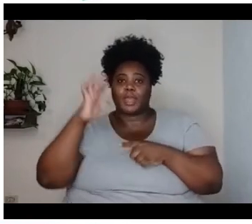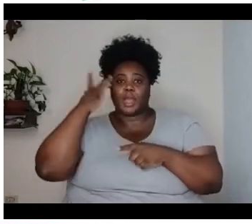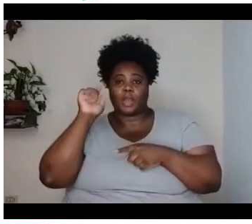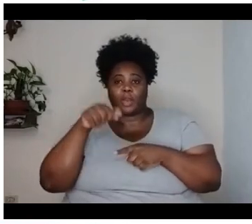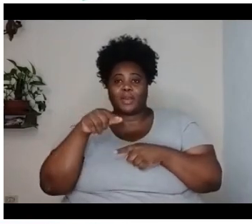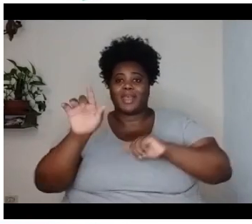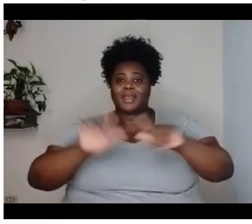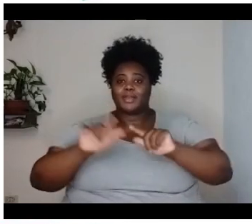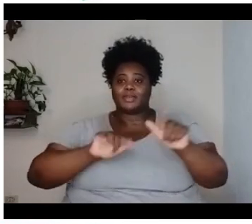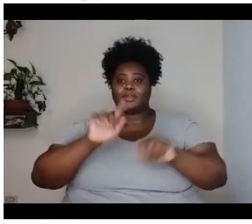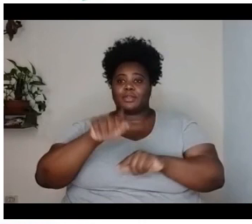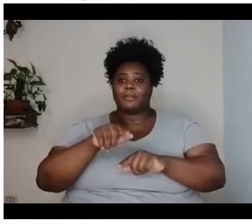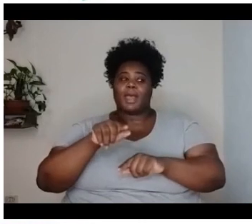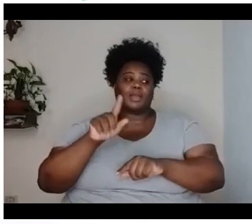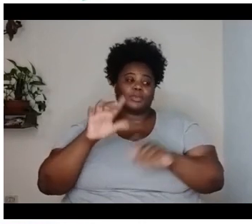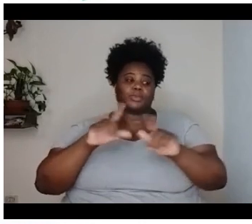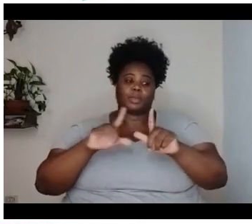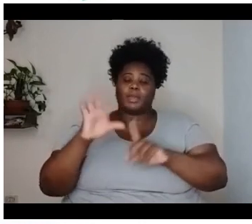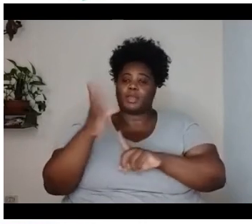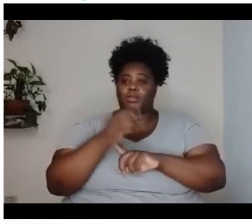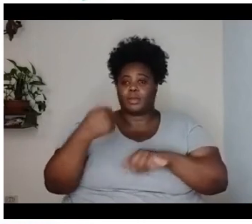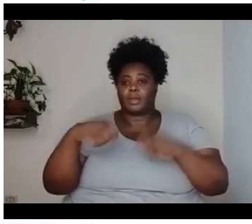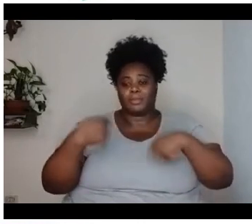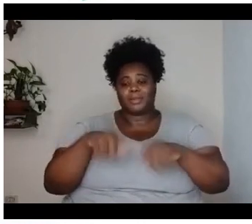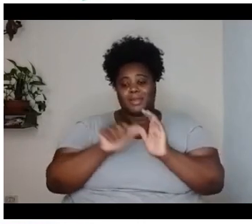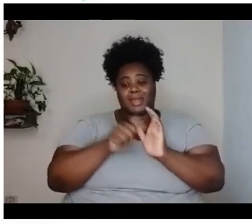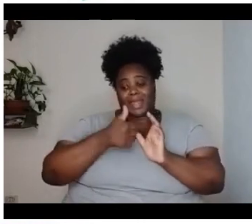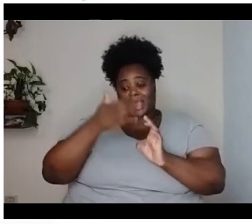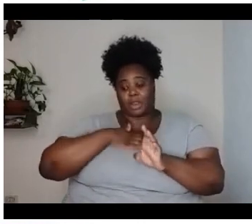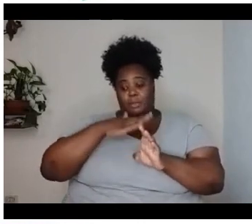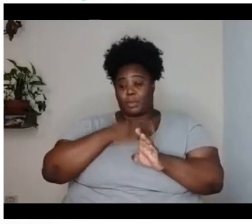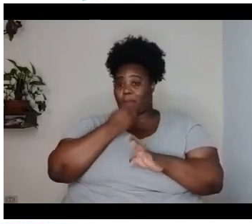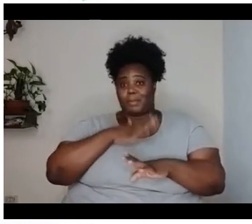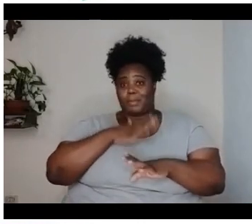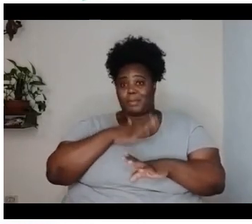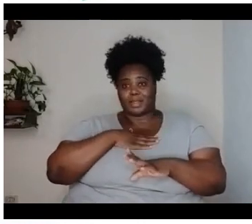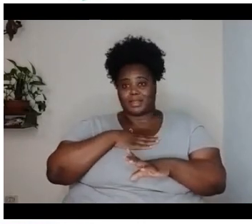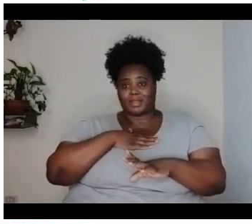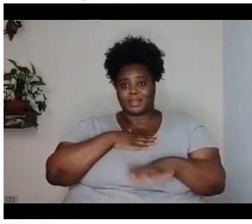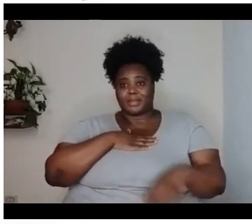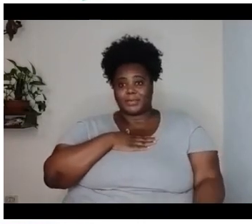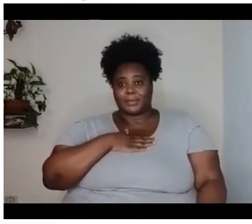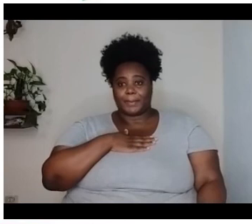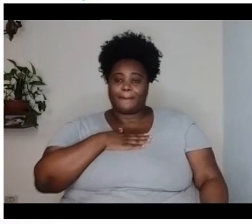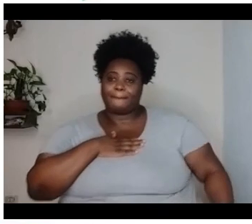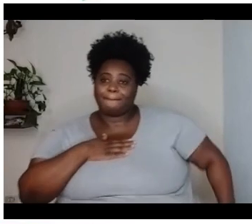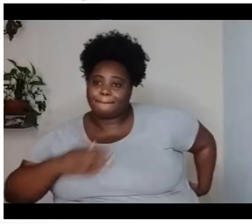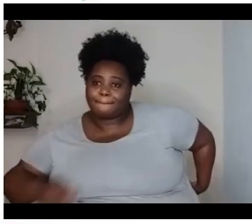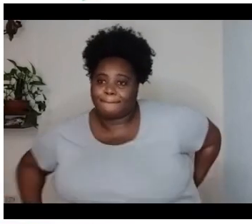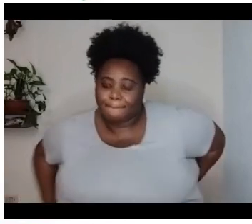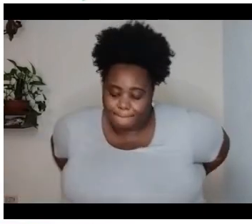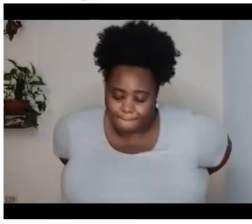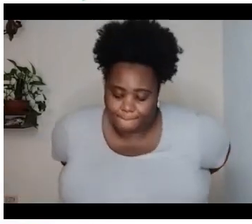trabalho de um artista ele tem que, primeiro, ser agradável para o artista, né? Tipo assim, eu fiquei bem feliz